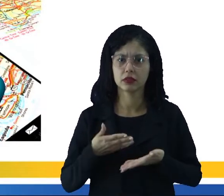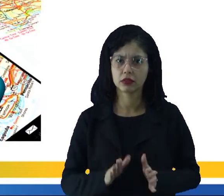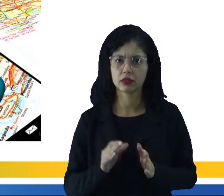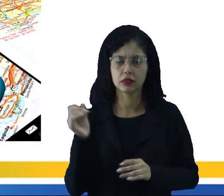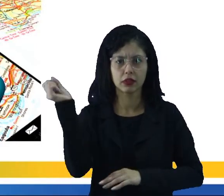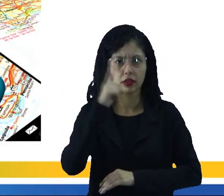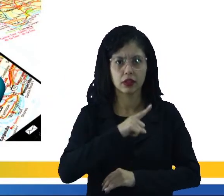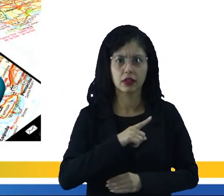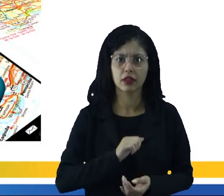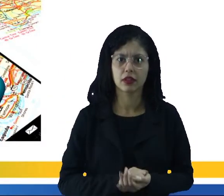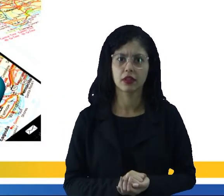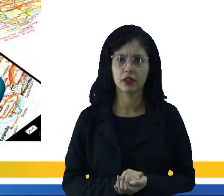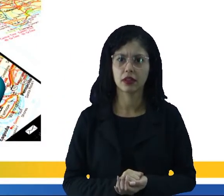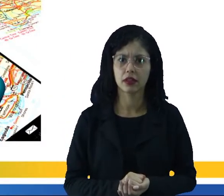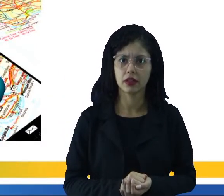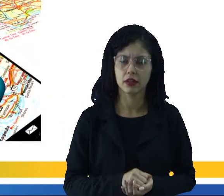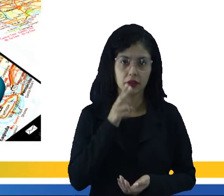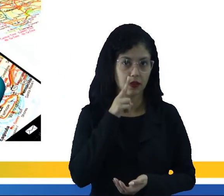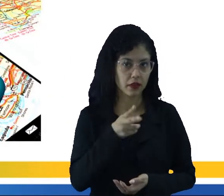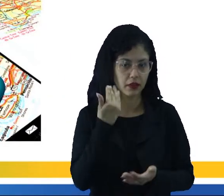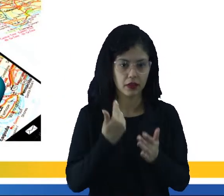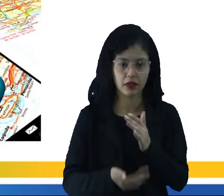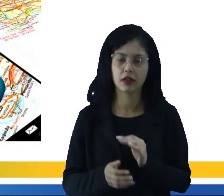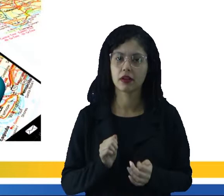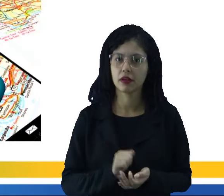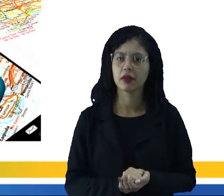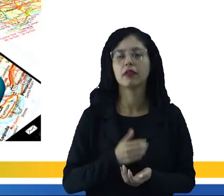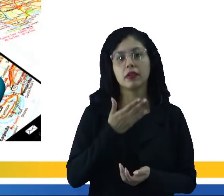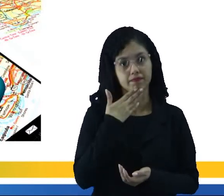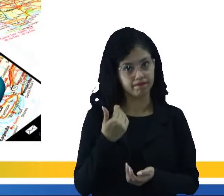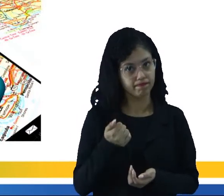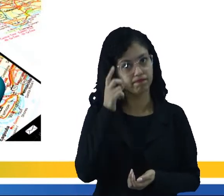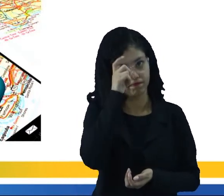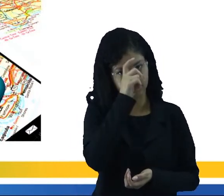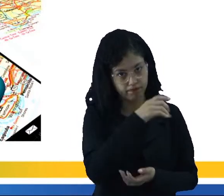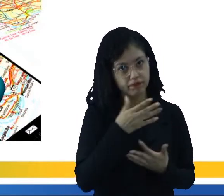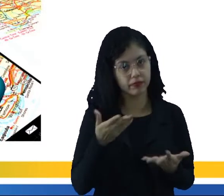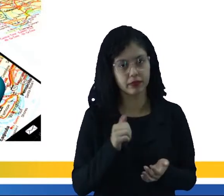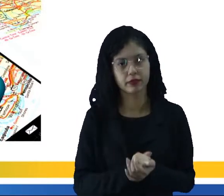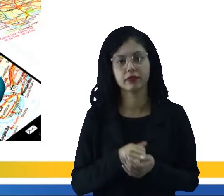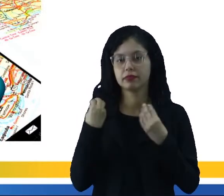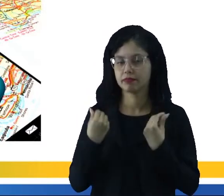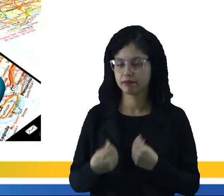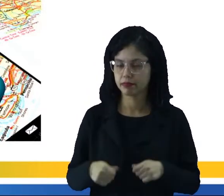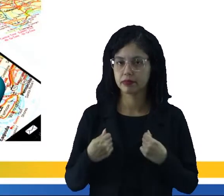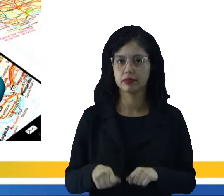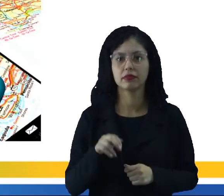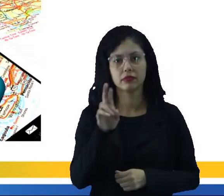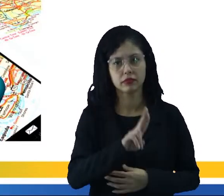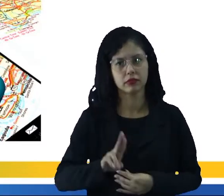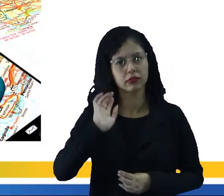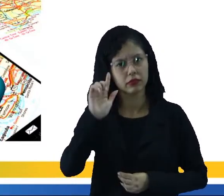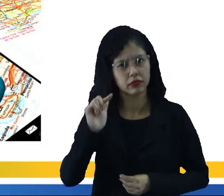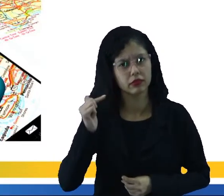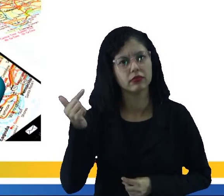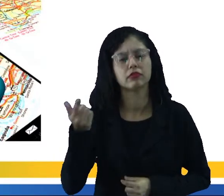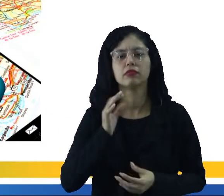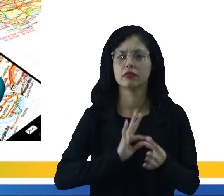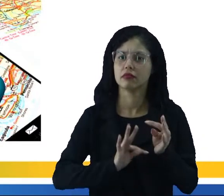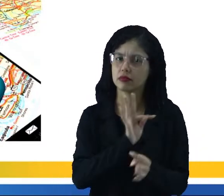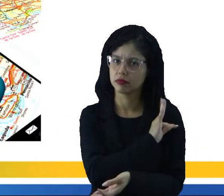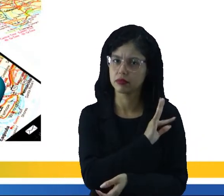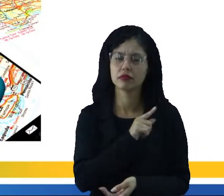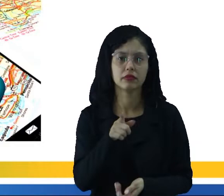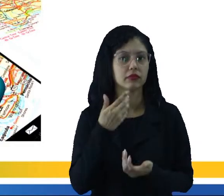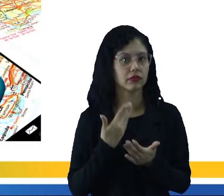nasceu o sol, para você se orientar, se você se perder, é muito difícil mesmo. Aí você vai ter que usar outras técnicas que